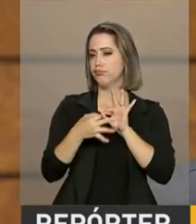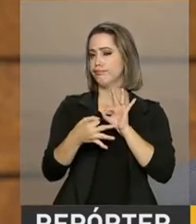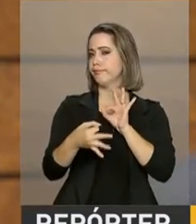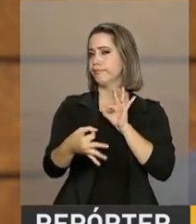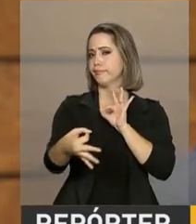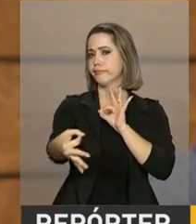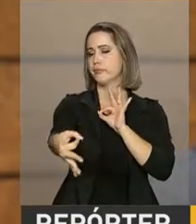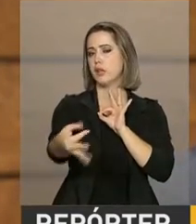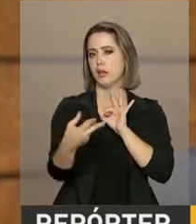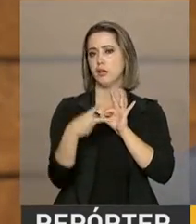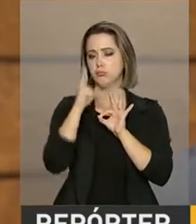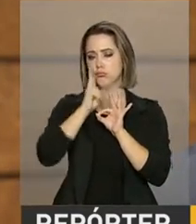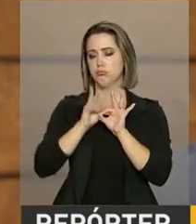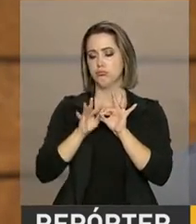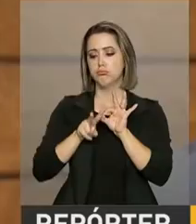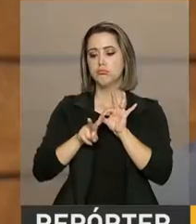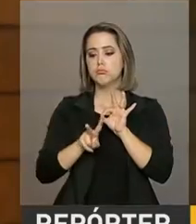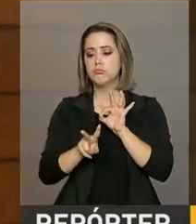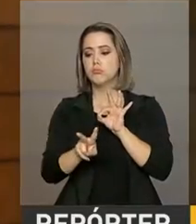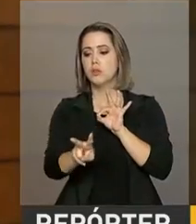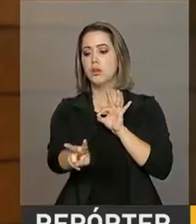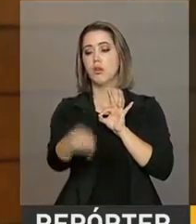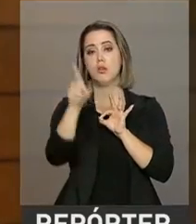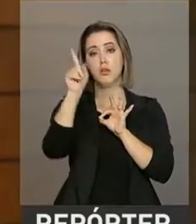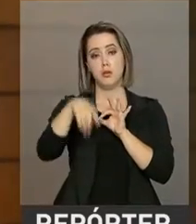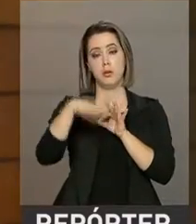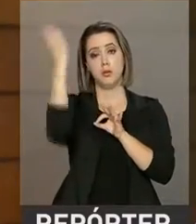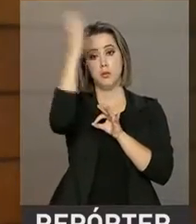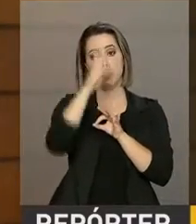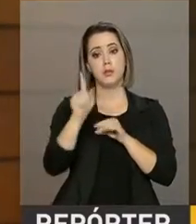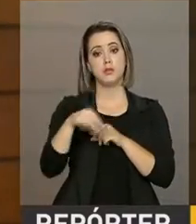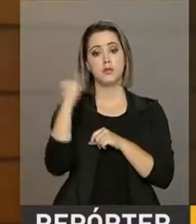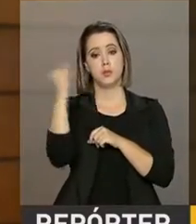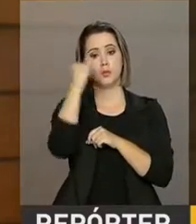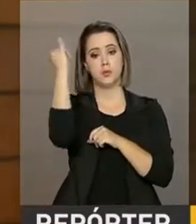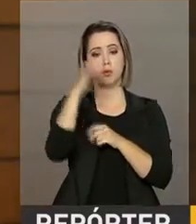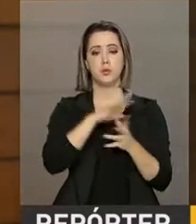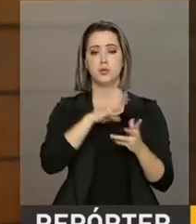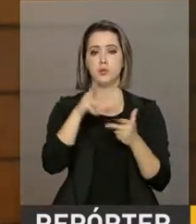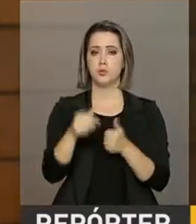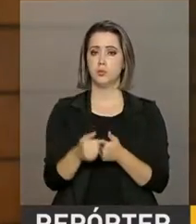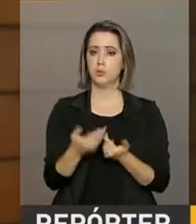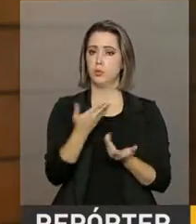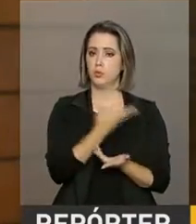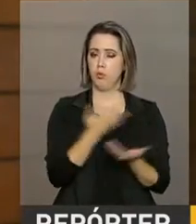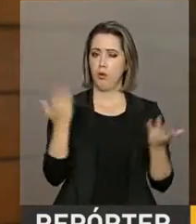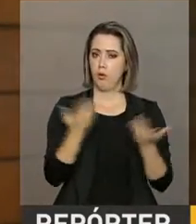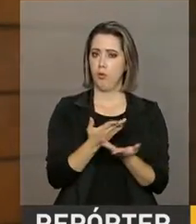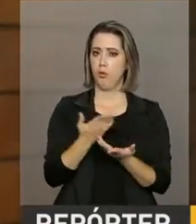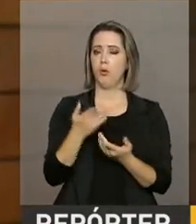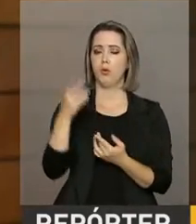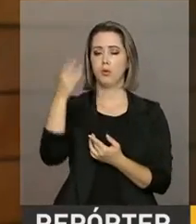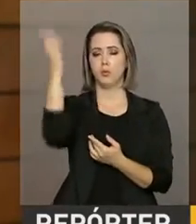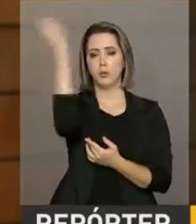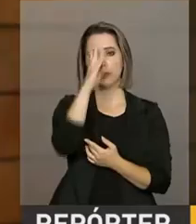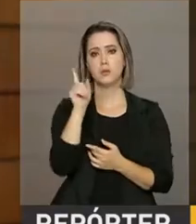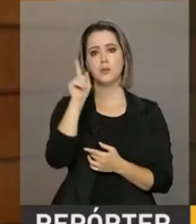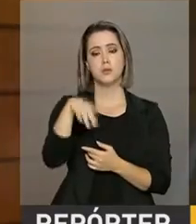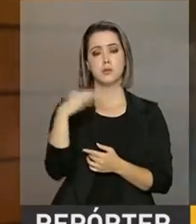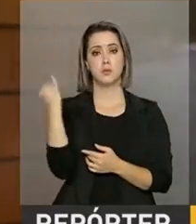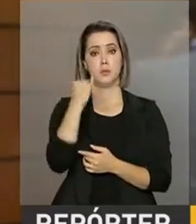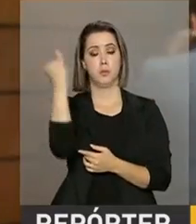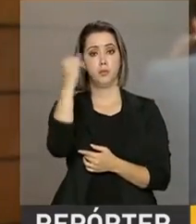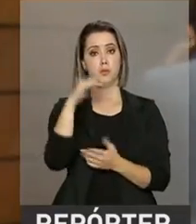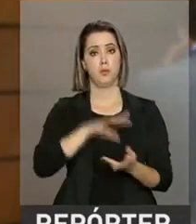é um país fundamental no mundo. O Brasil está num momento de profunda transformação, que é melhor que as pessoas entendam e conheçam